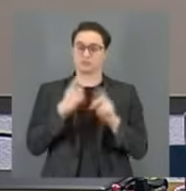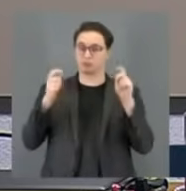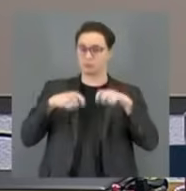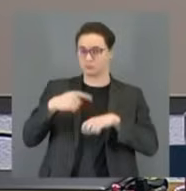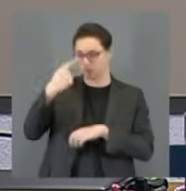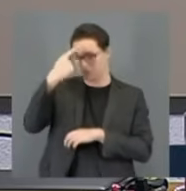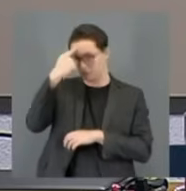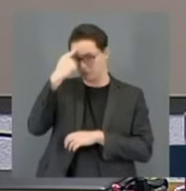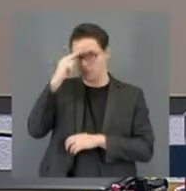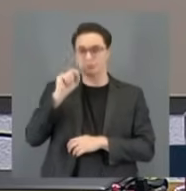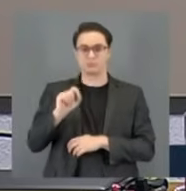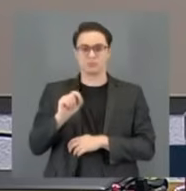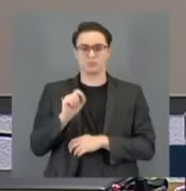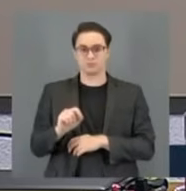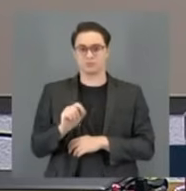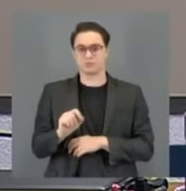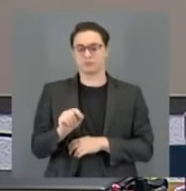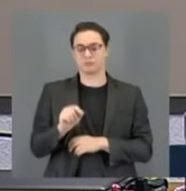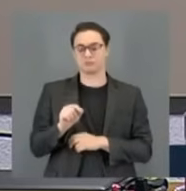Verdade.